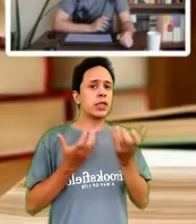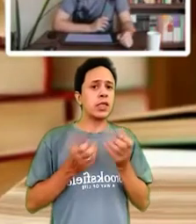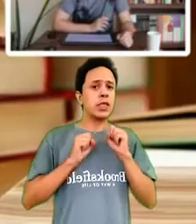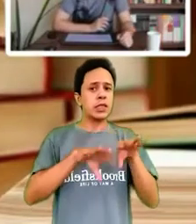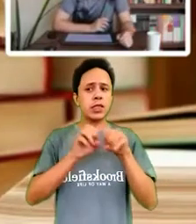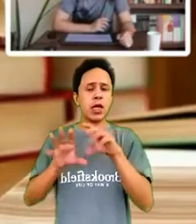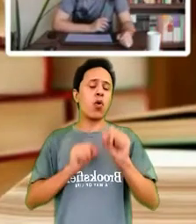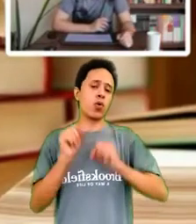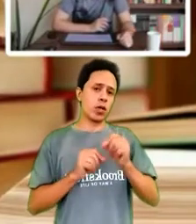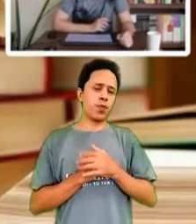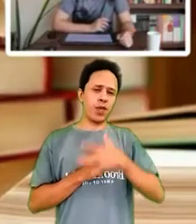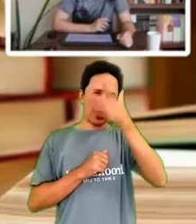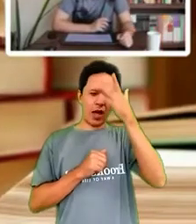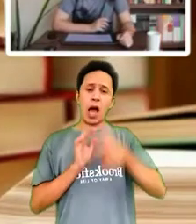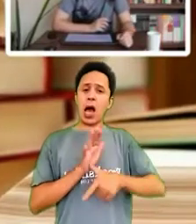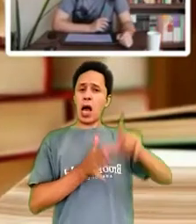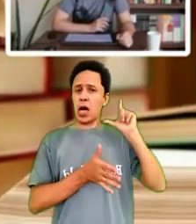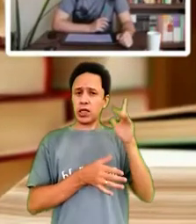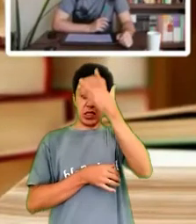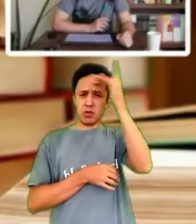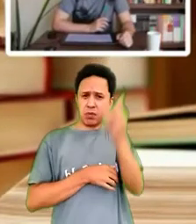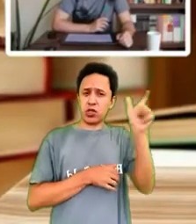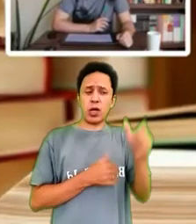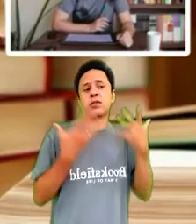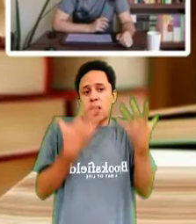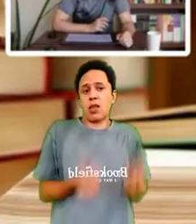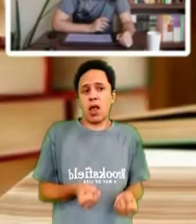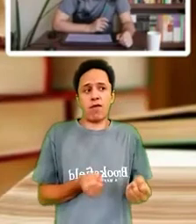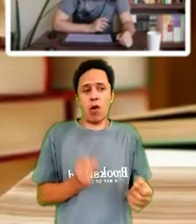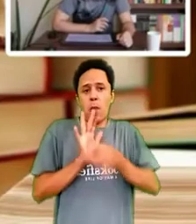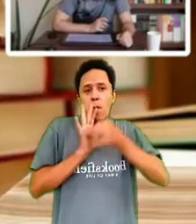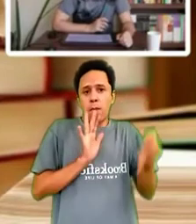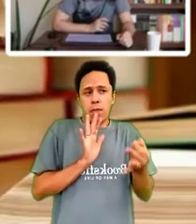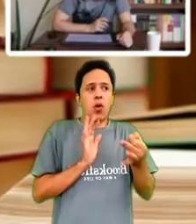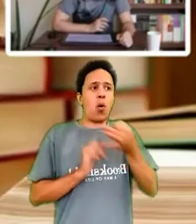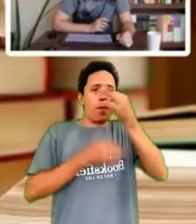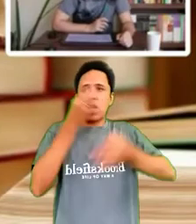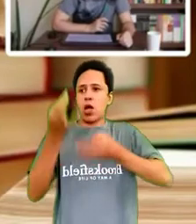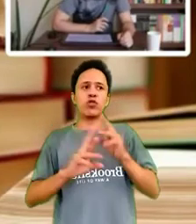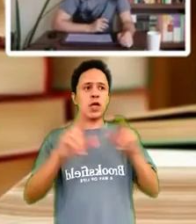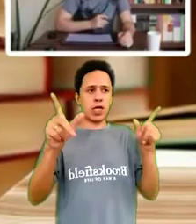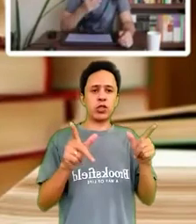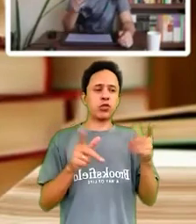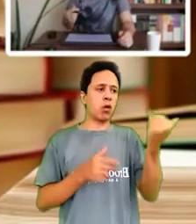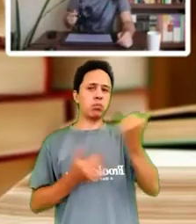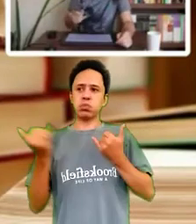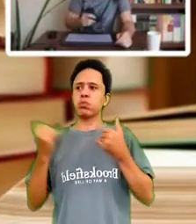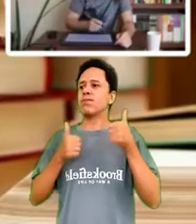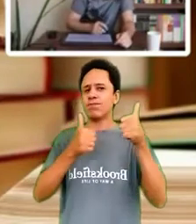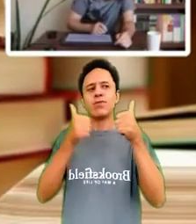Carlos Drummond de Andrade queria dizer com isso é que as pessoas antes aceitavam mais, certo? Eu